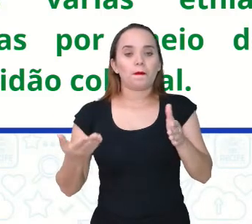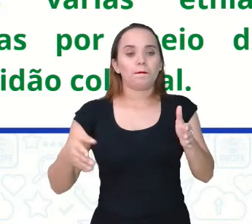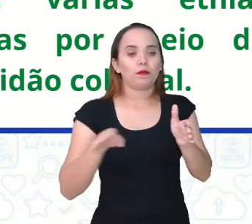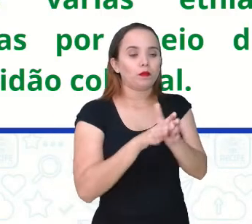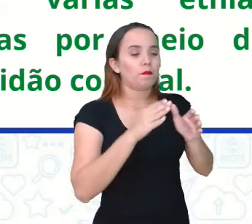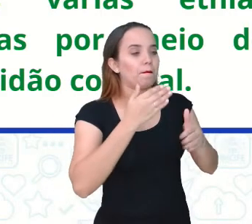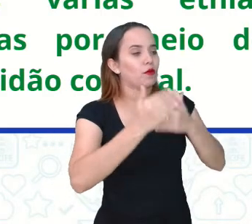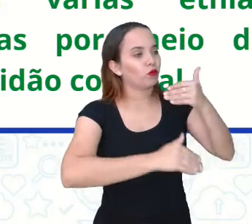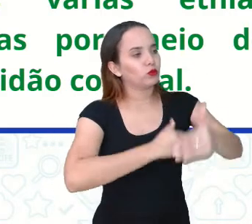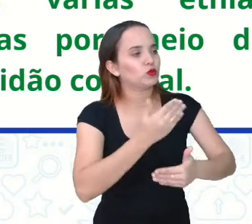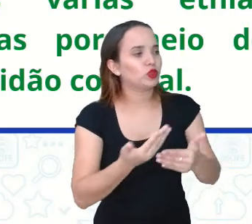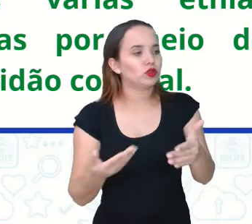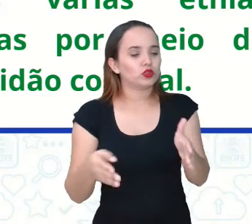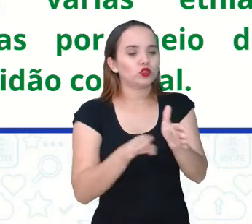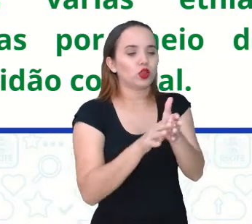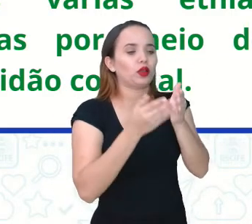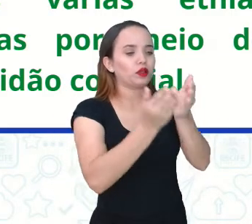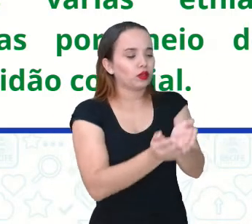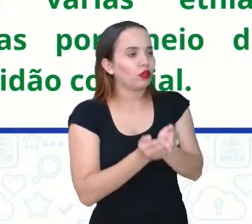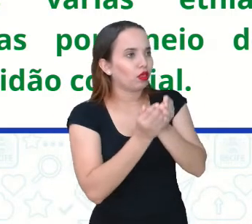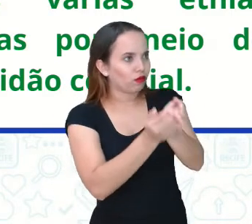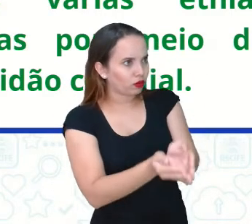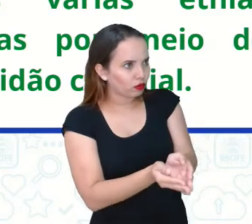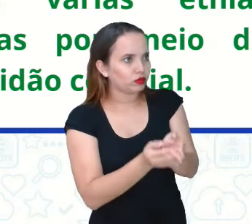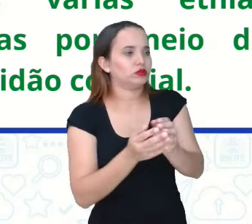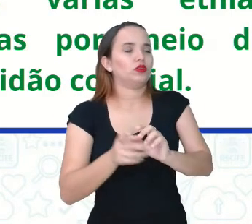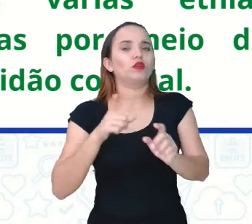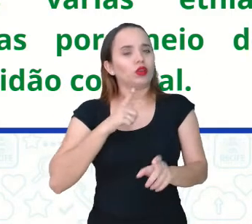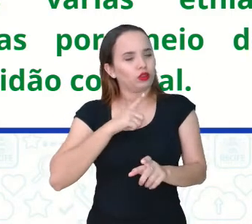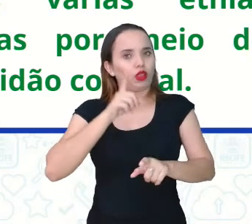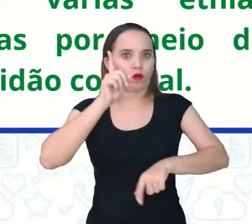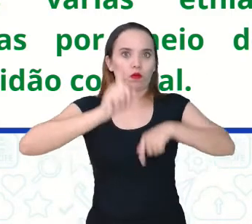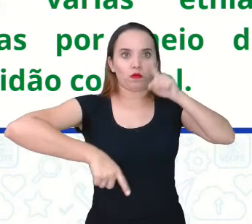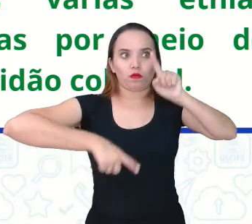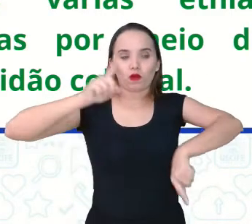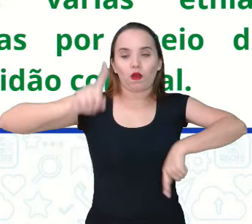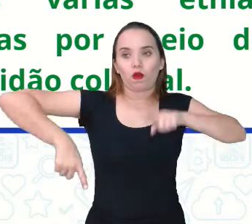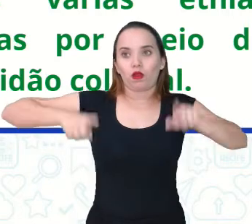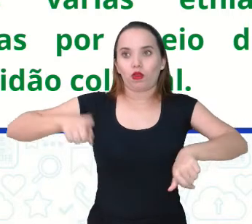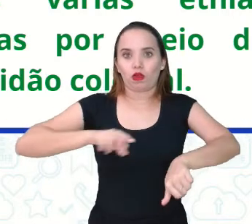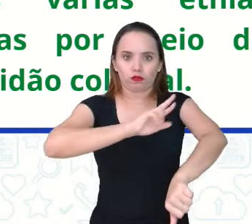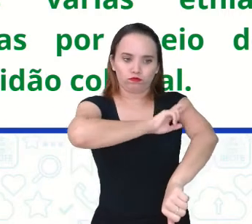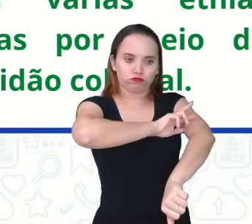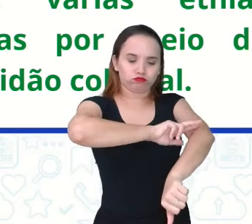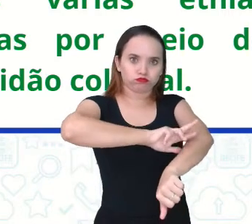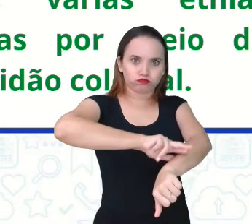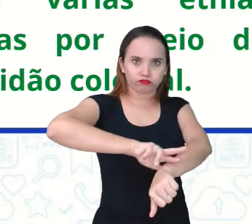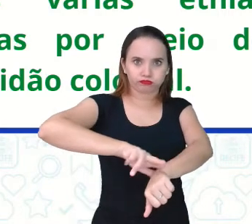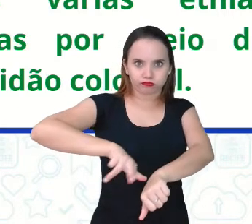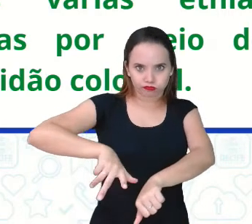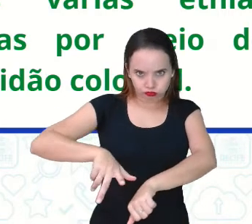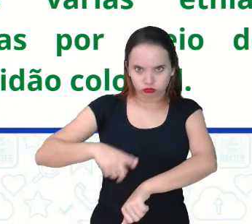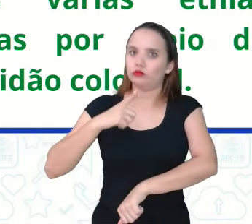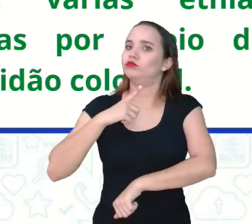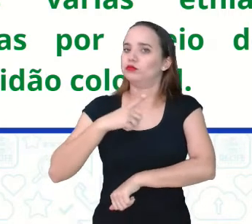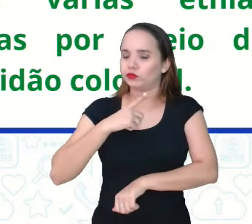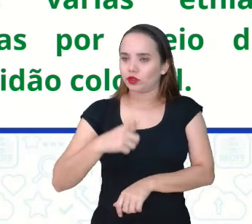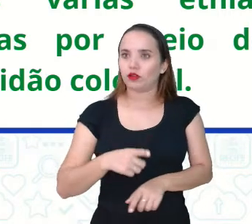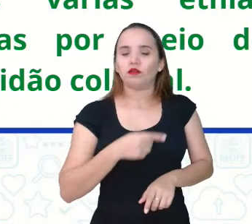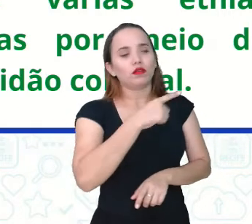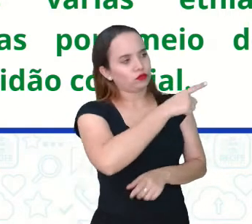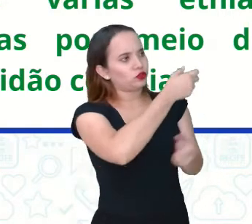né, a gente vai encontrar aí grandes variedades étnicas. Né? Consequentemente, a senhora falou sobre desigualdades